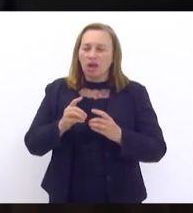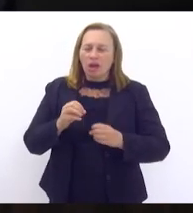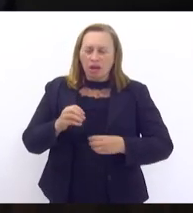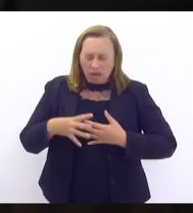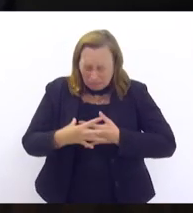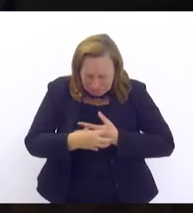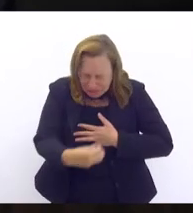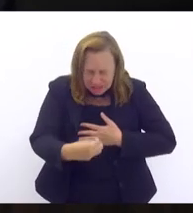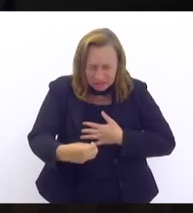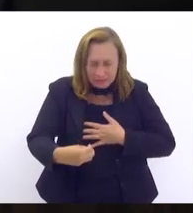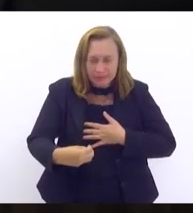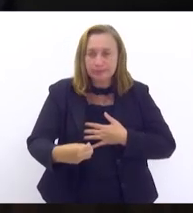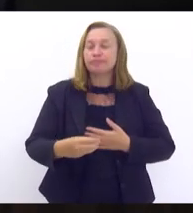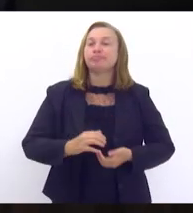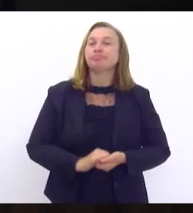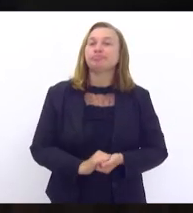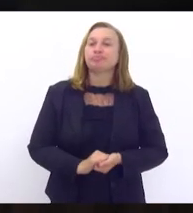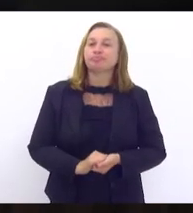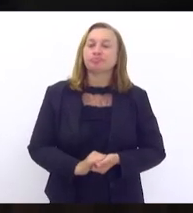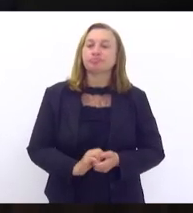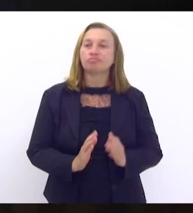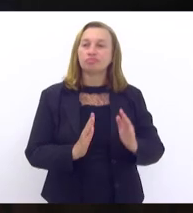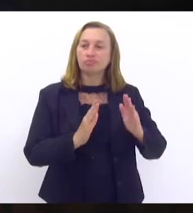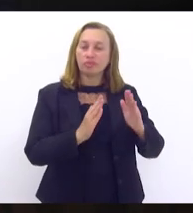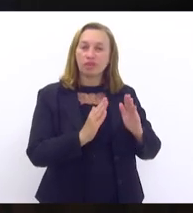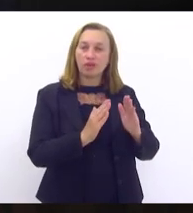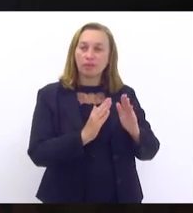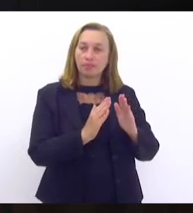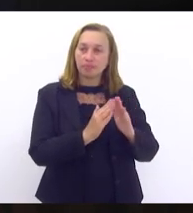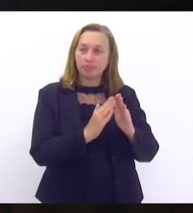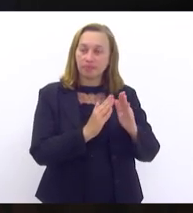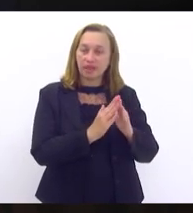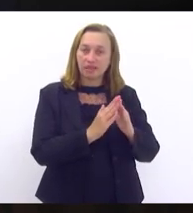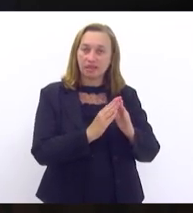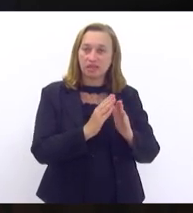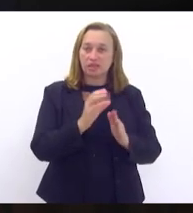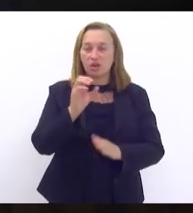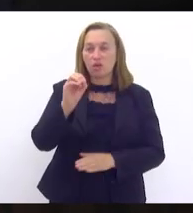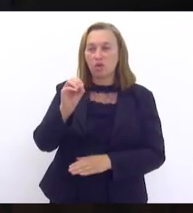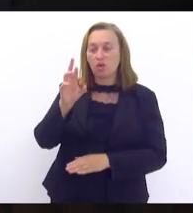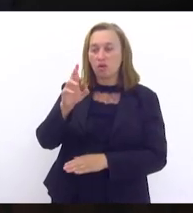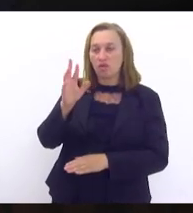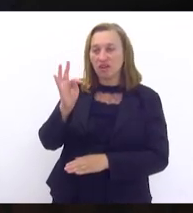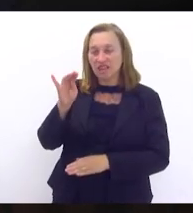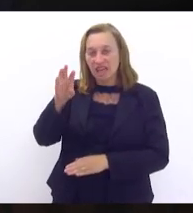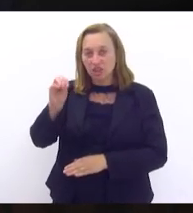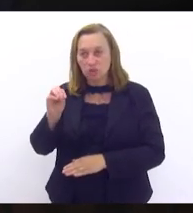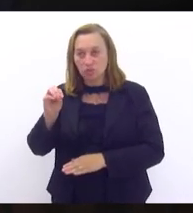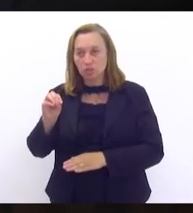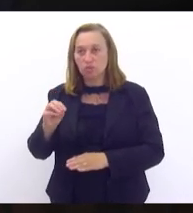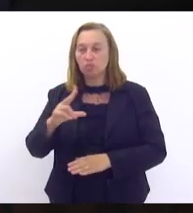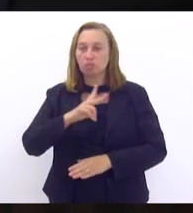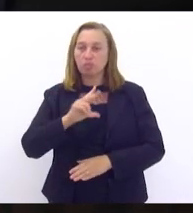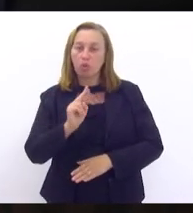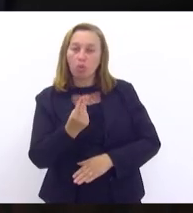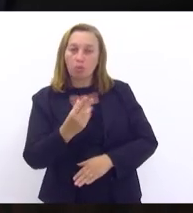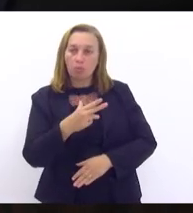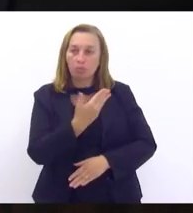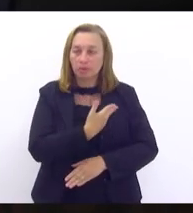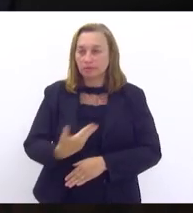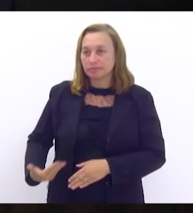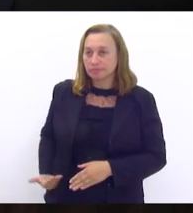e abrigados egressos de orfanatos ou instituições coletivas, públicas ou privadas, sem